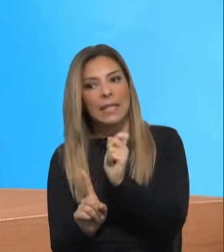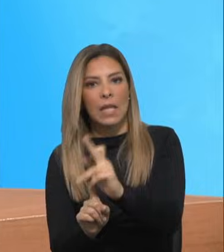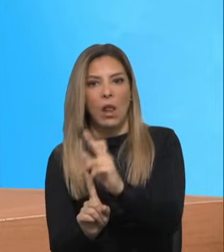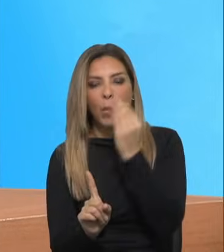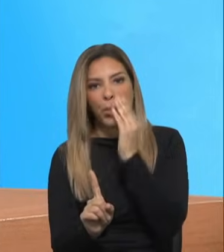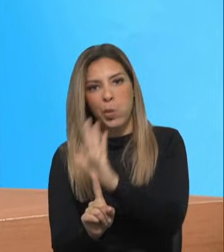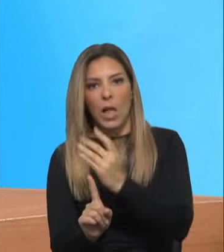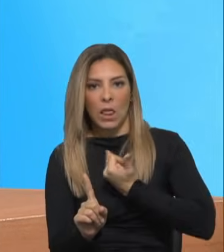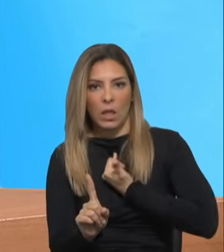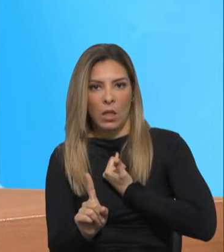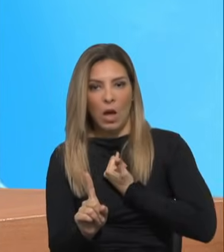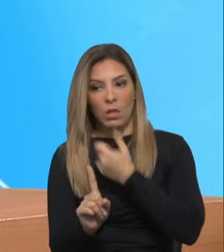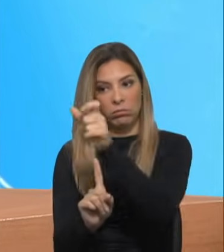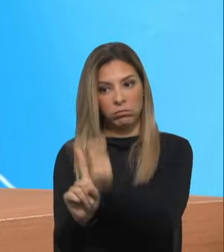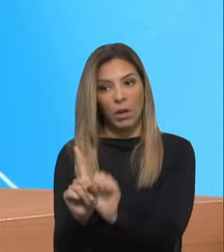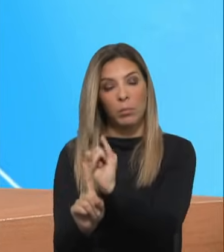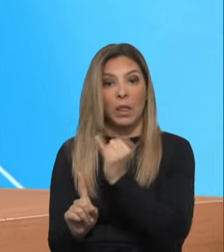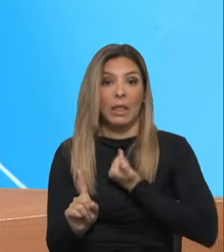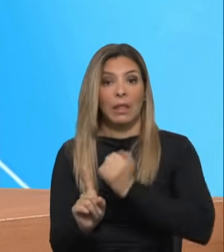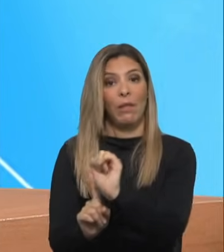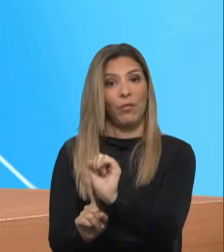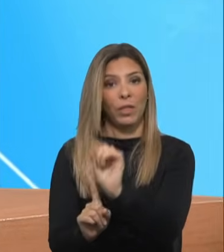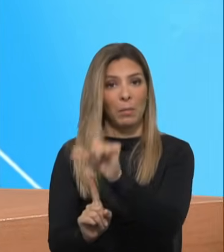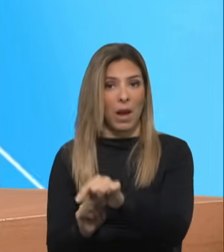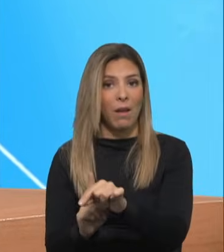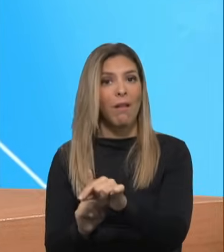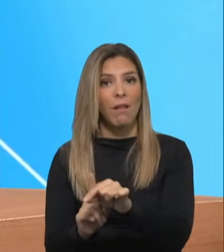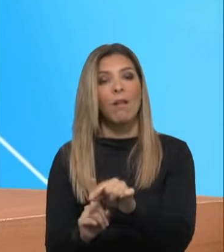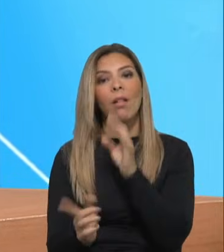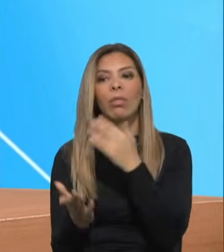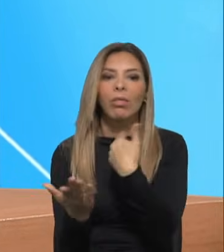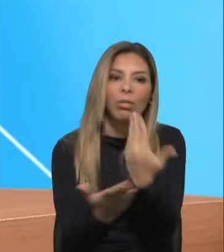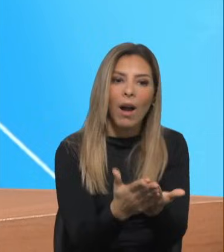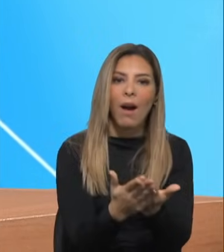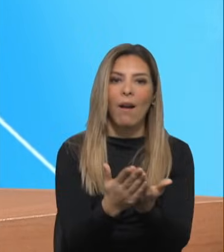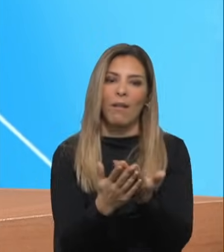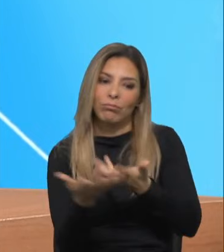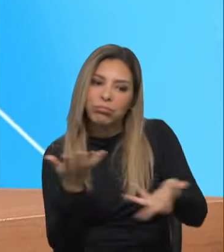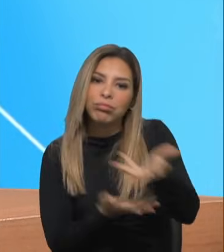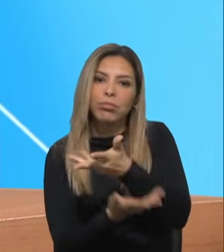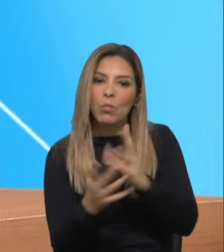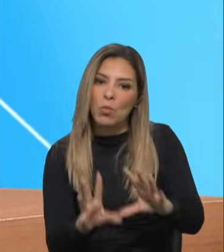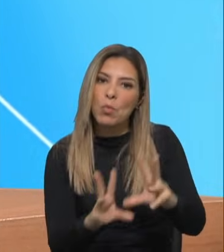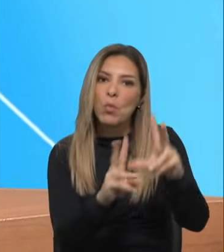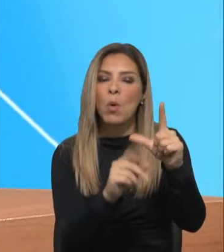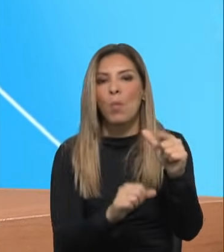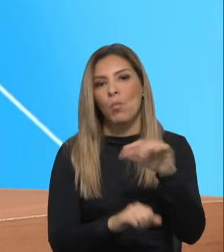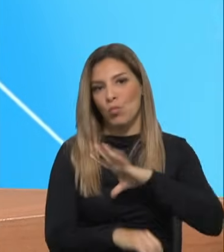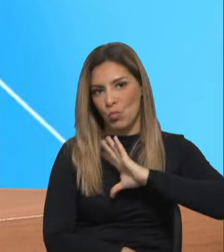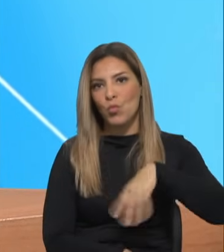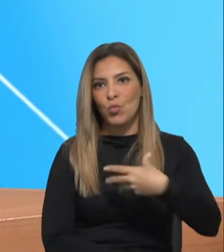identidade, e inclusivamente também a identidade da pessoa com deficiência, pode trazer e dar ao mundo. E continua a